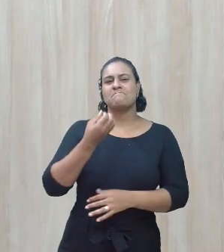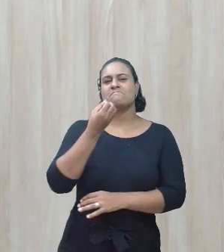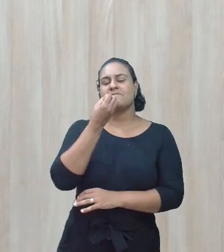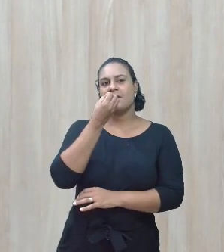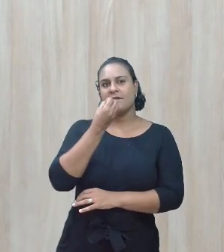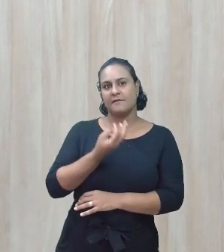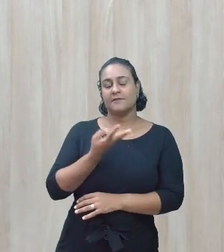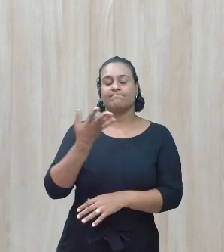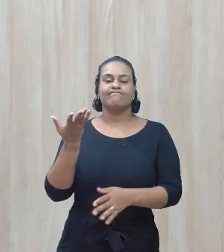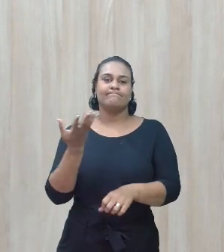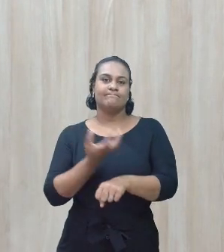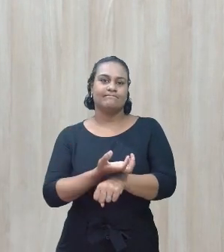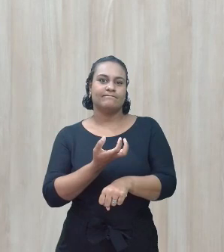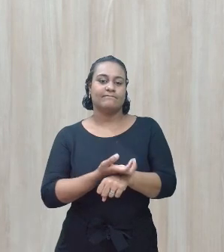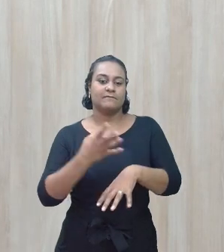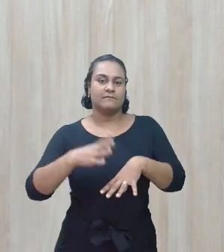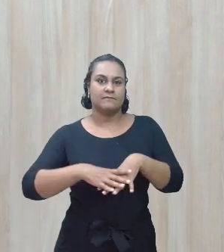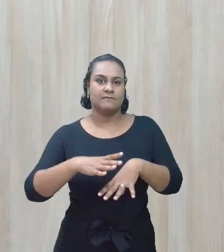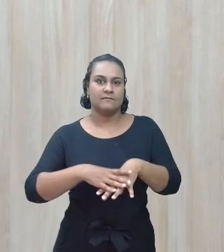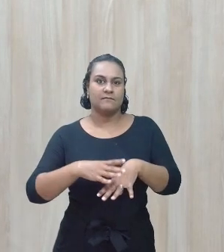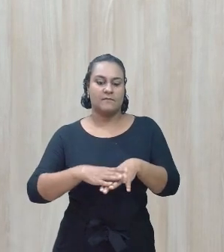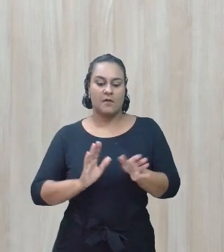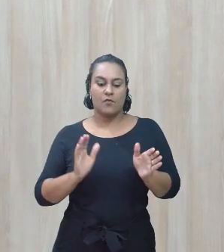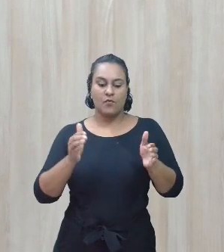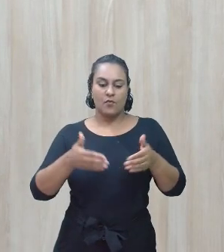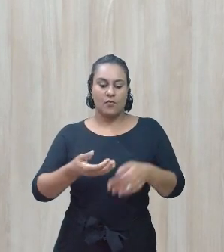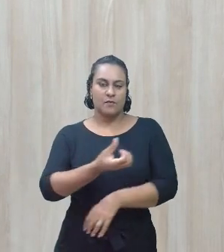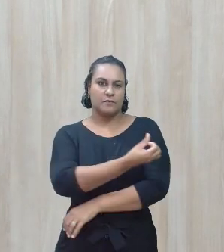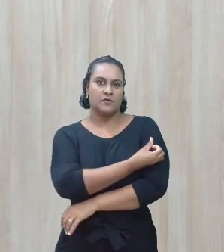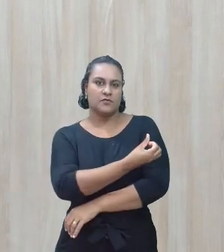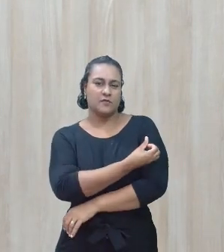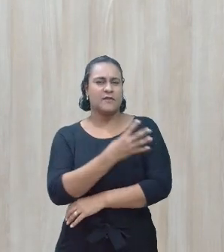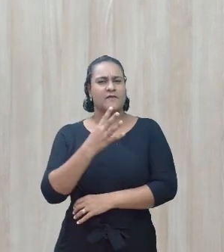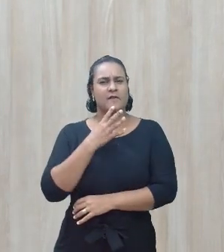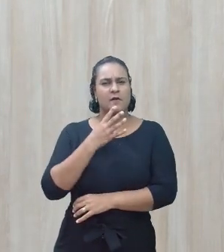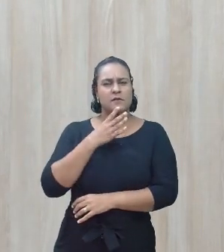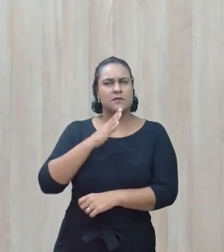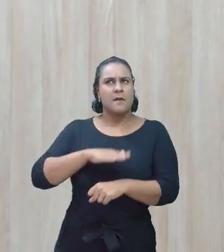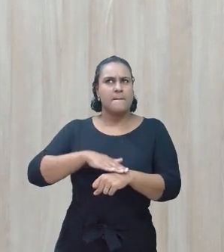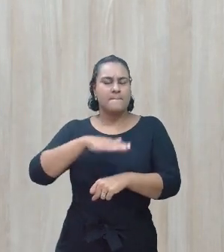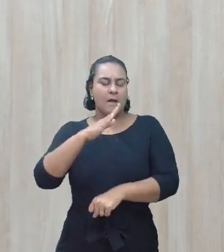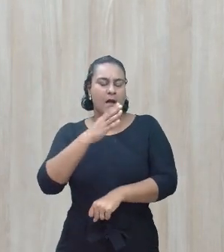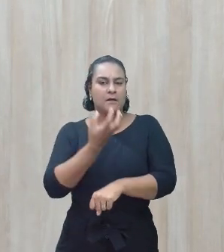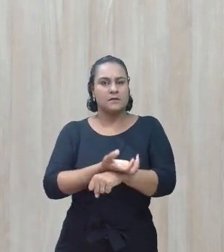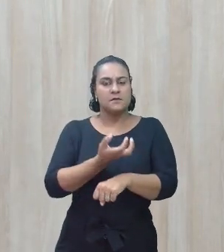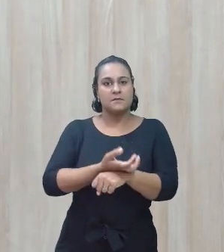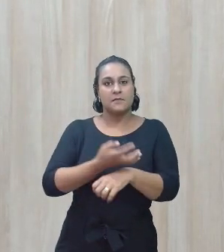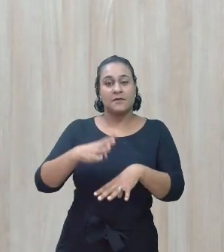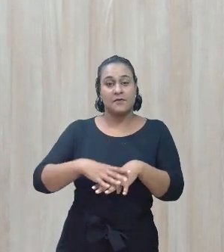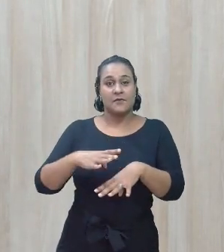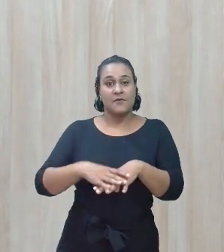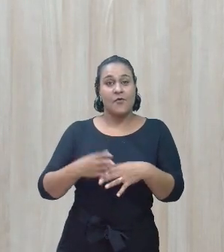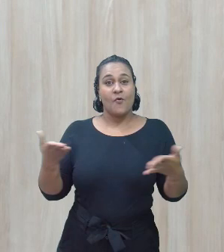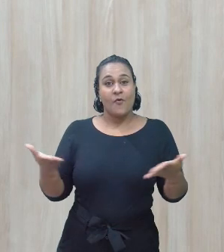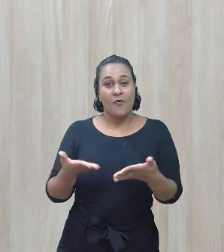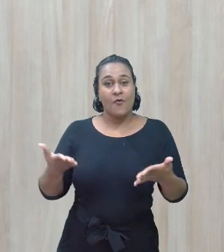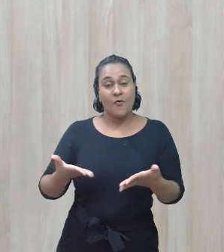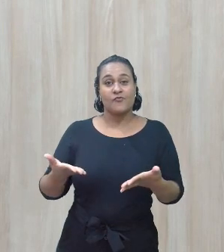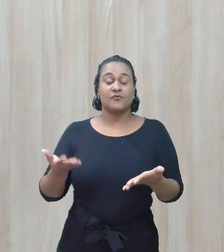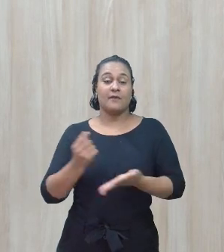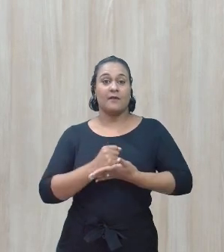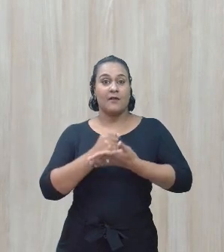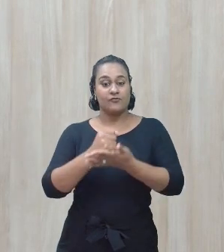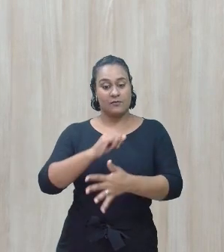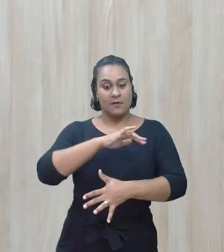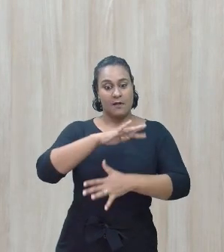para os sextos anos. A gente vai conhecer hoje um pouquinho mais, de matemática. Quem me ajuda hoje na tradução das libras é